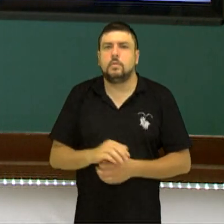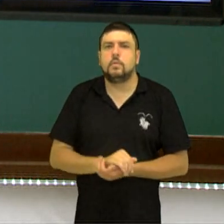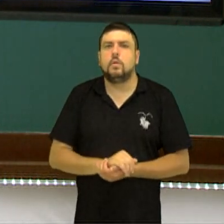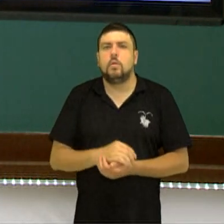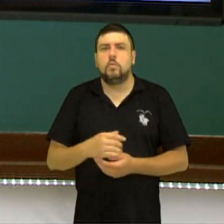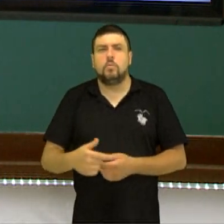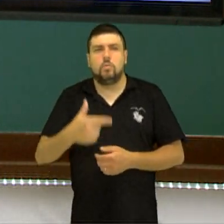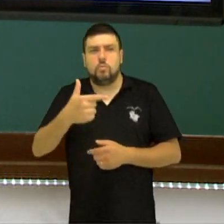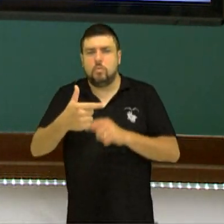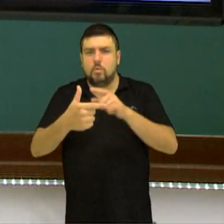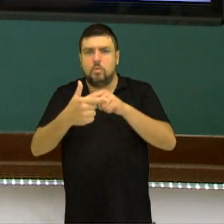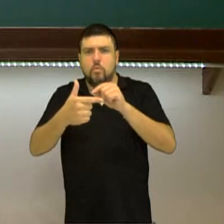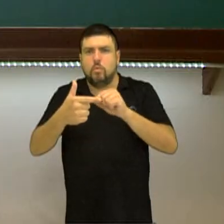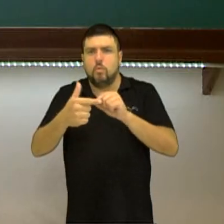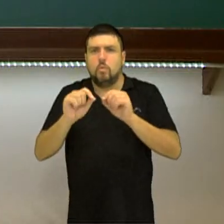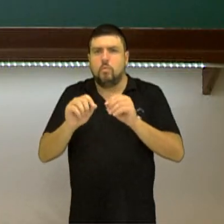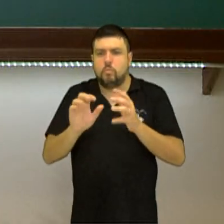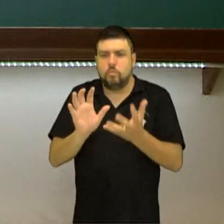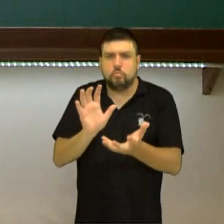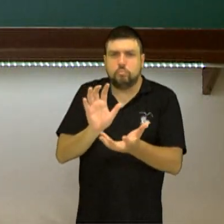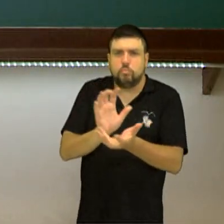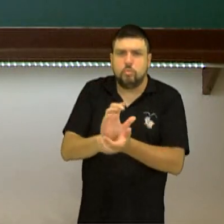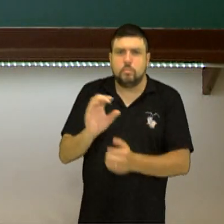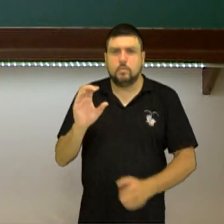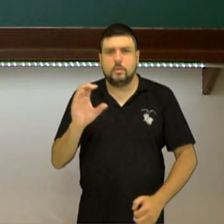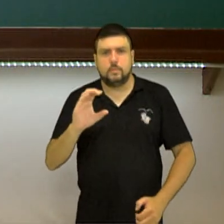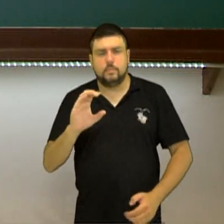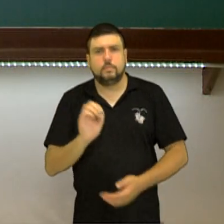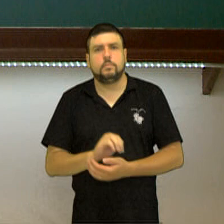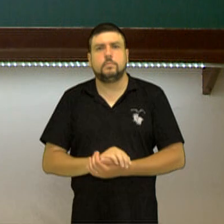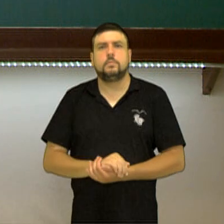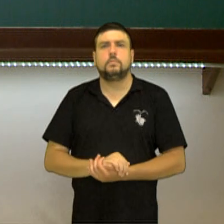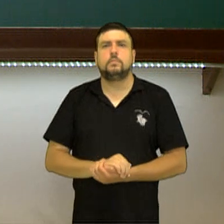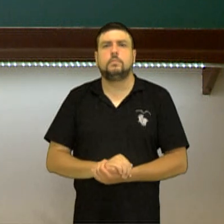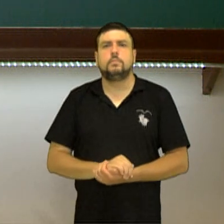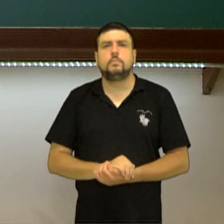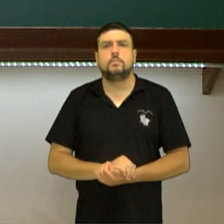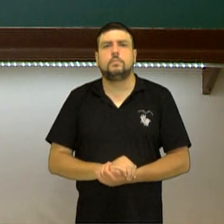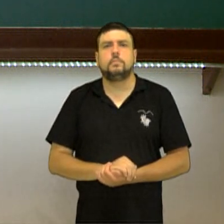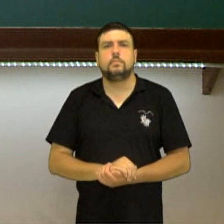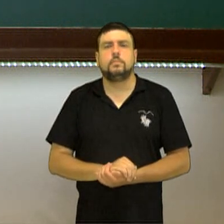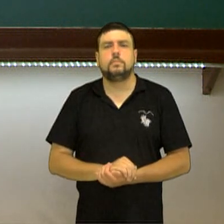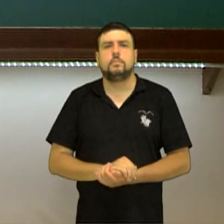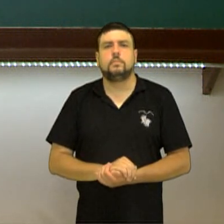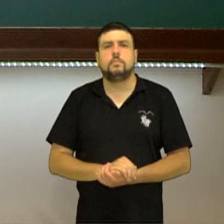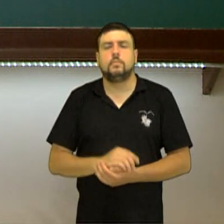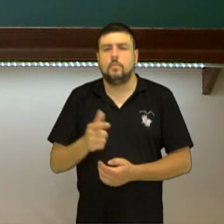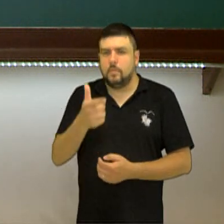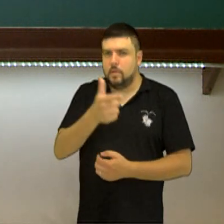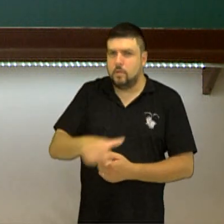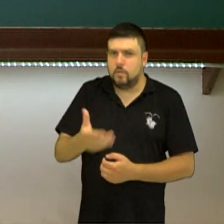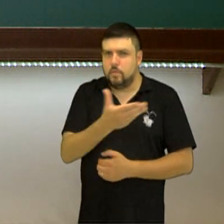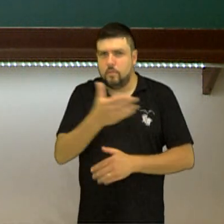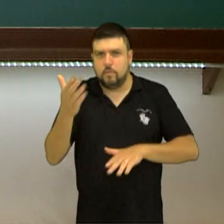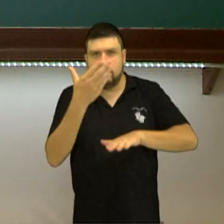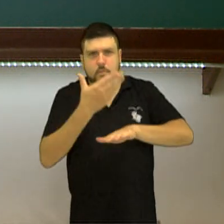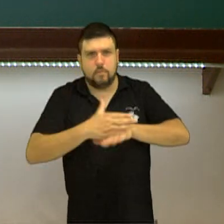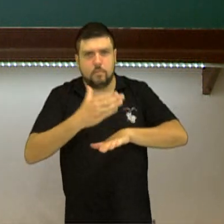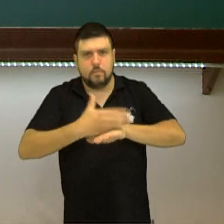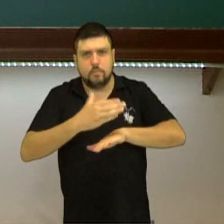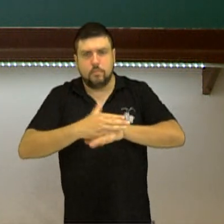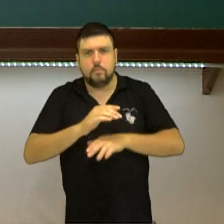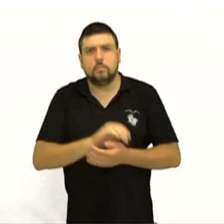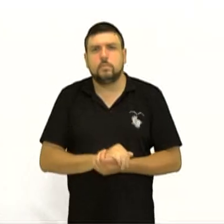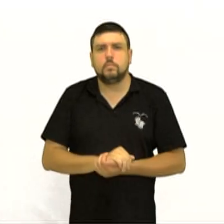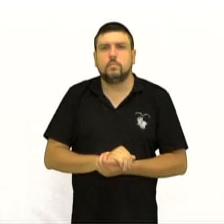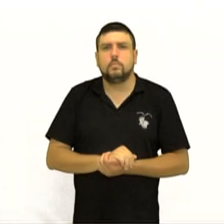Mais um para vocês praticarem. Qual é a ordem de grandeza da classe do algarismo 4 pertencente ao